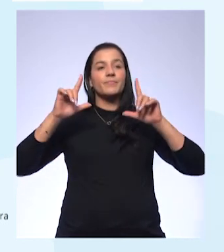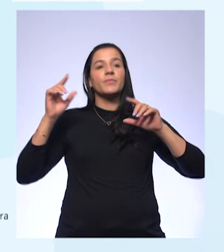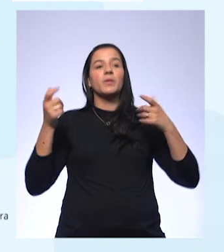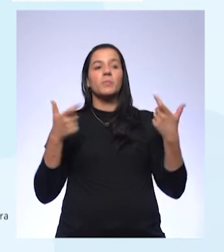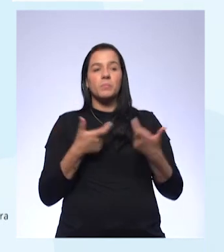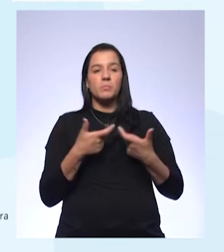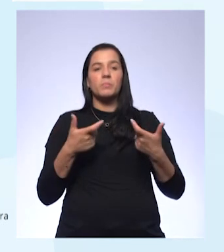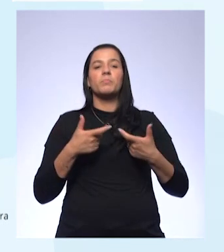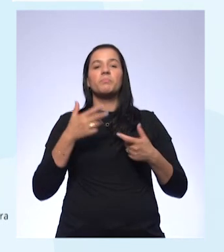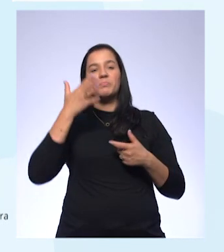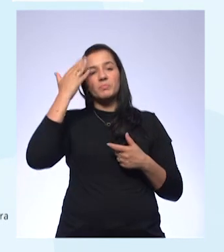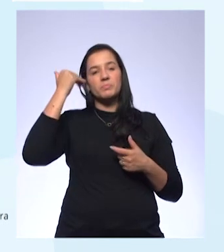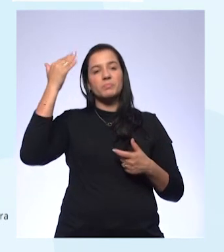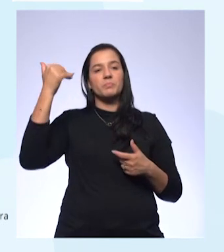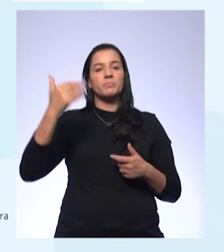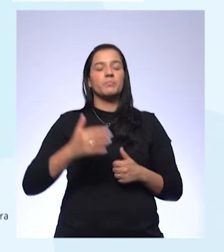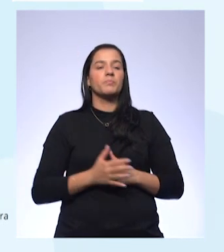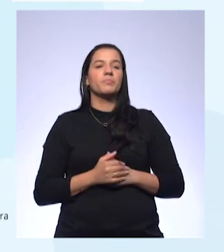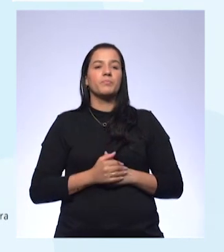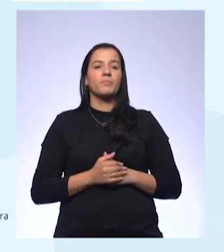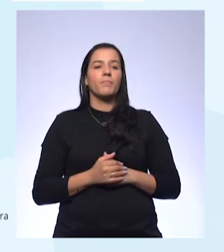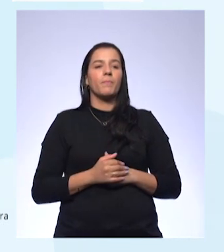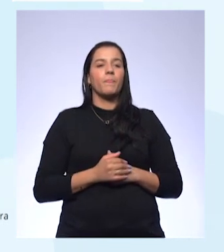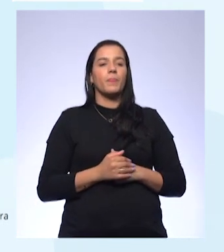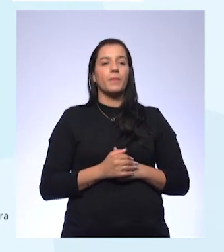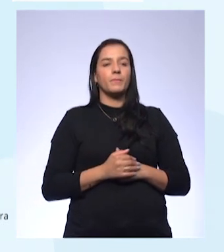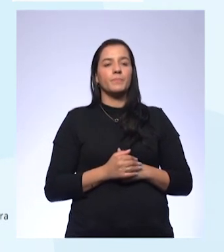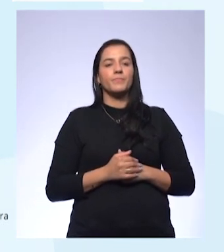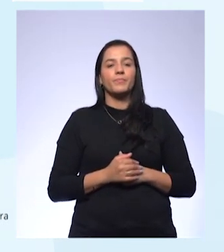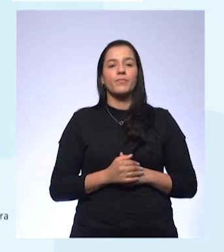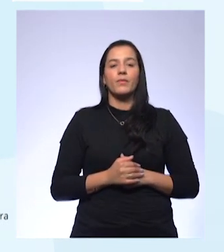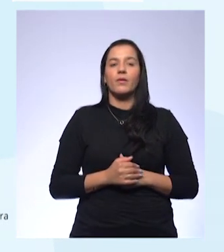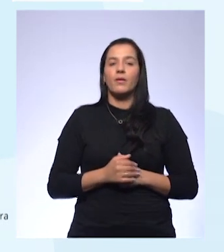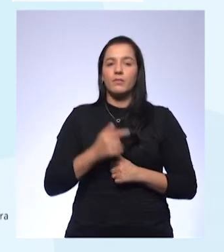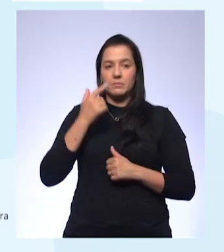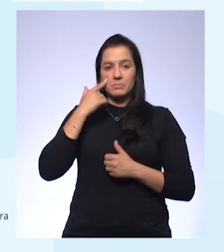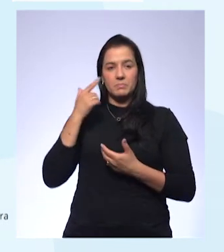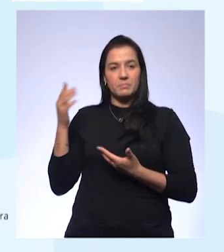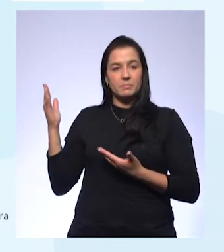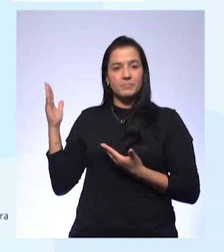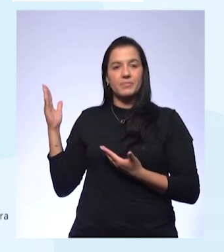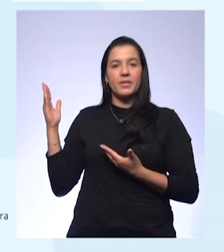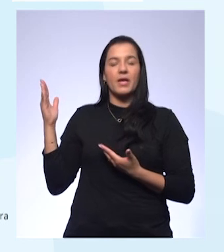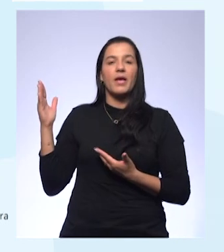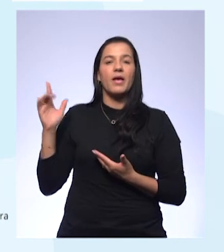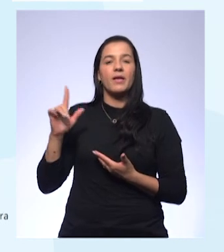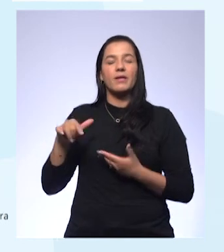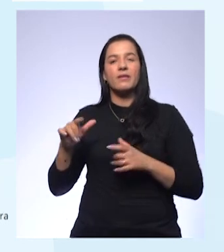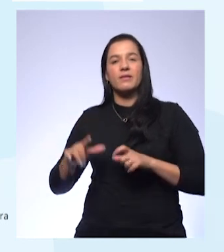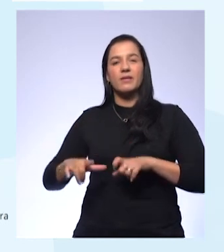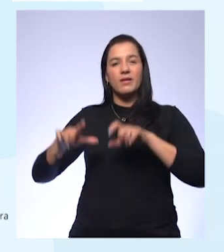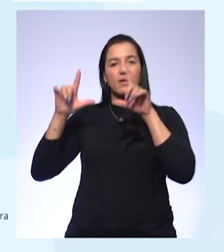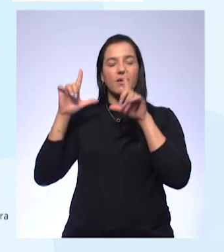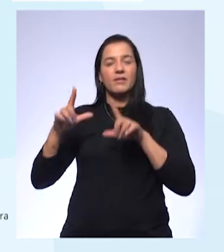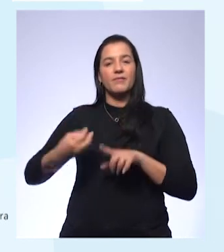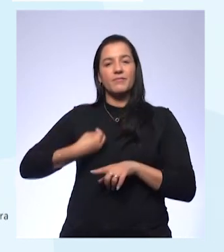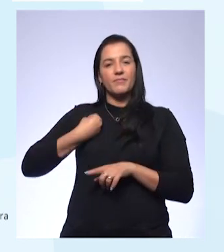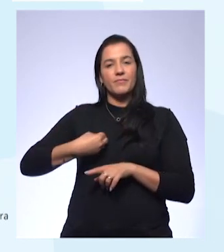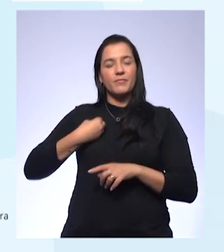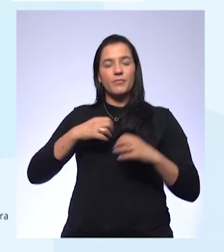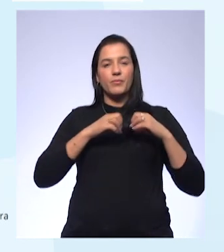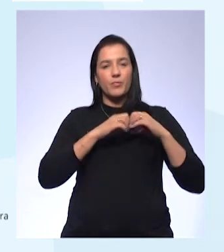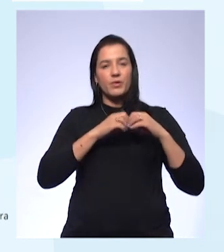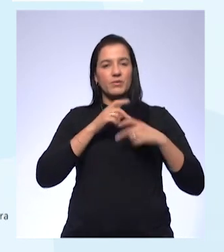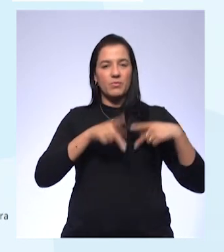o Chile, para o povo chileno. Como vocês podem ver aí até no cartaz, né, onde diz que Víctor Jara vive no coração de seu